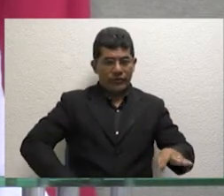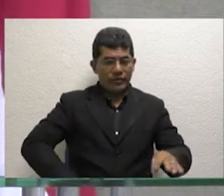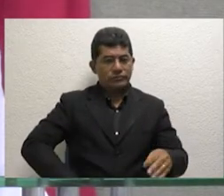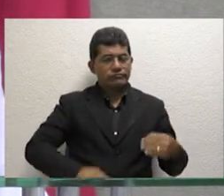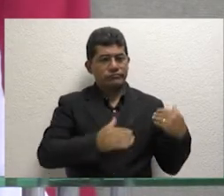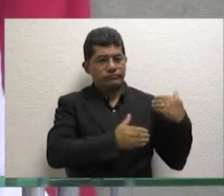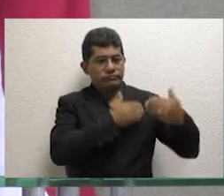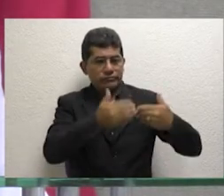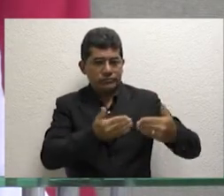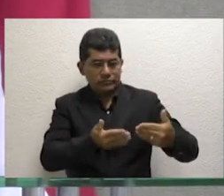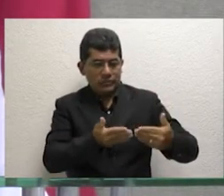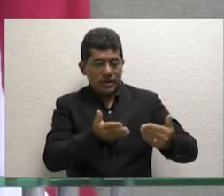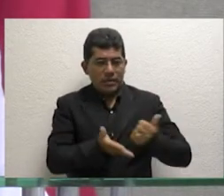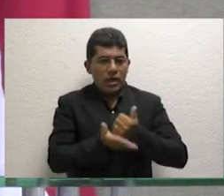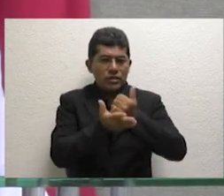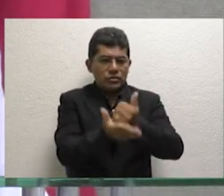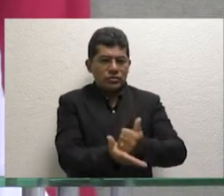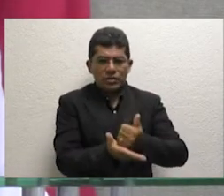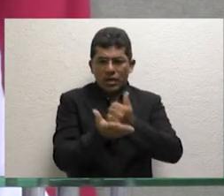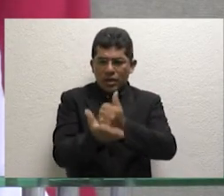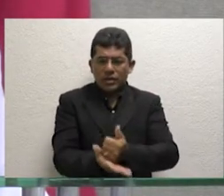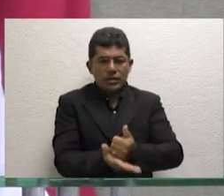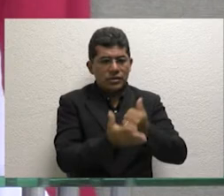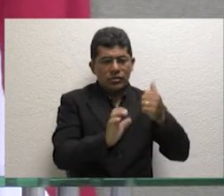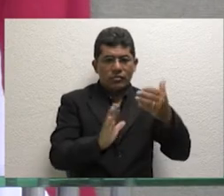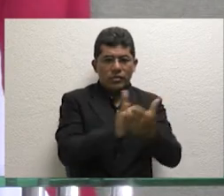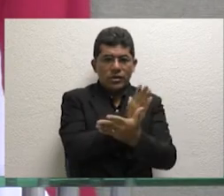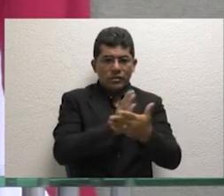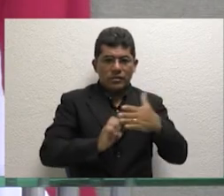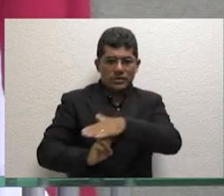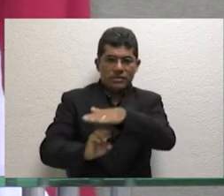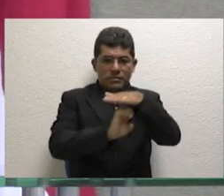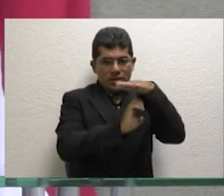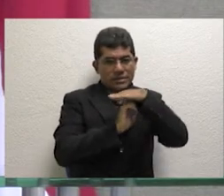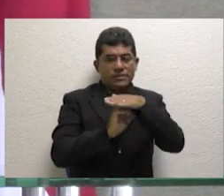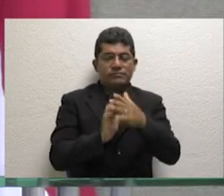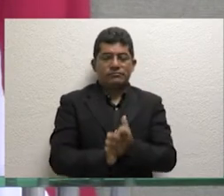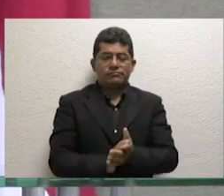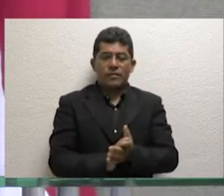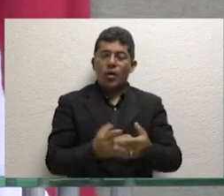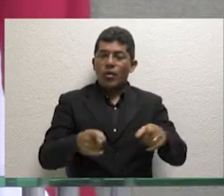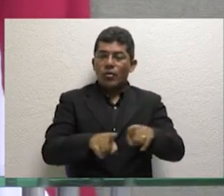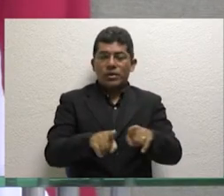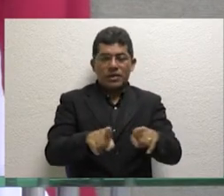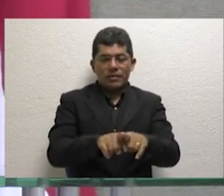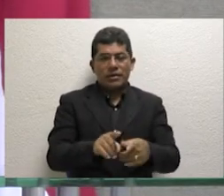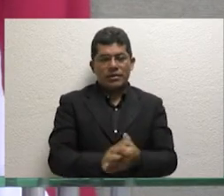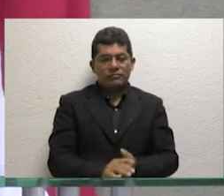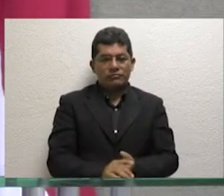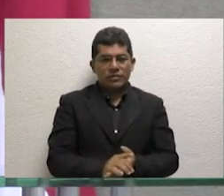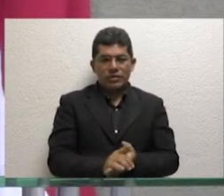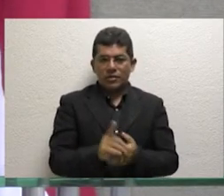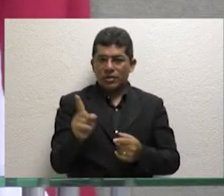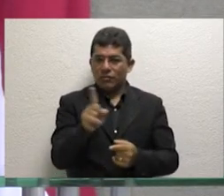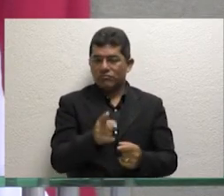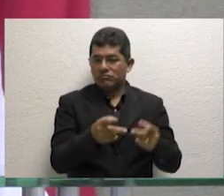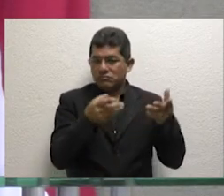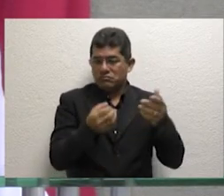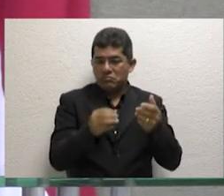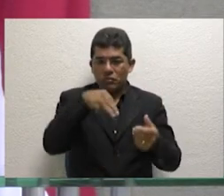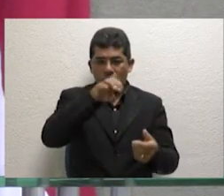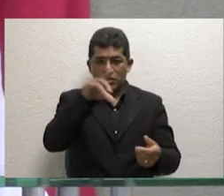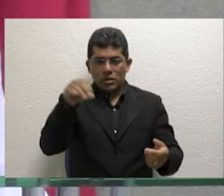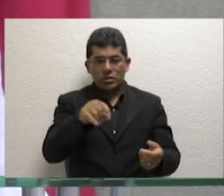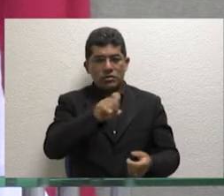para favorecer fomentar a atividade de alguns segmentos o que também não cabe ao modelo Zona Franca modelo